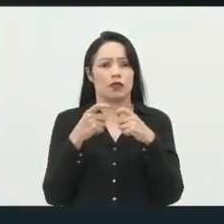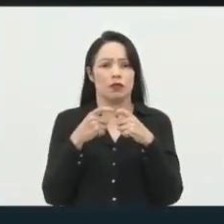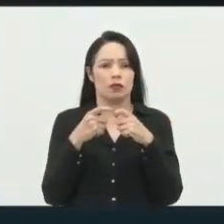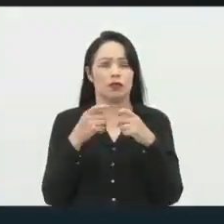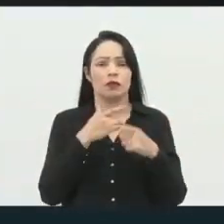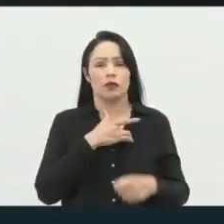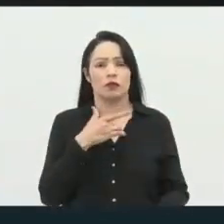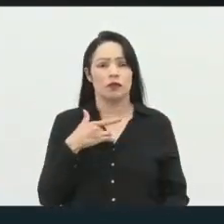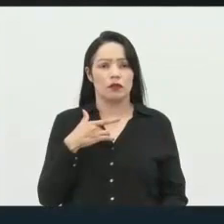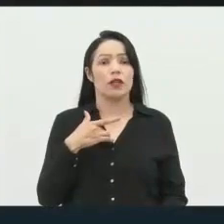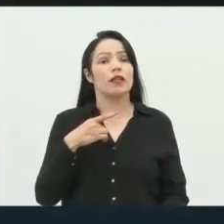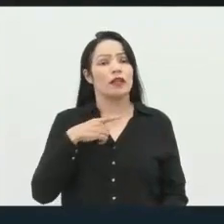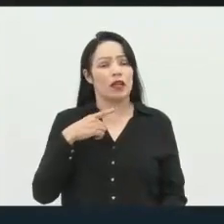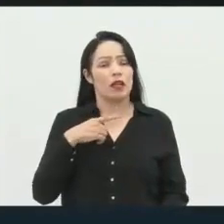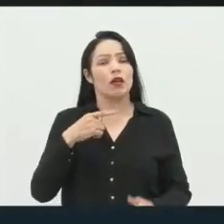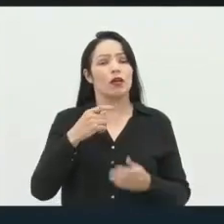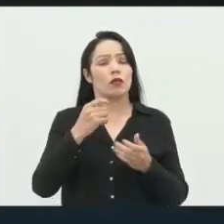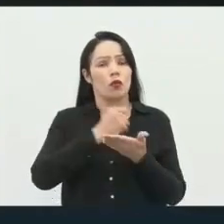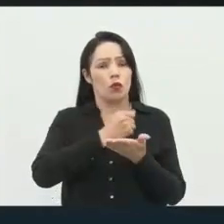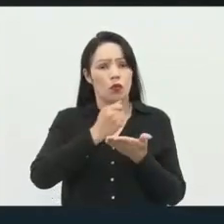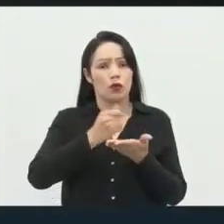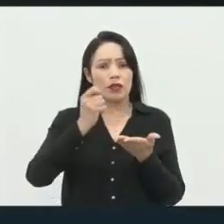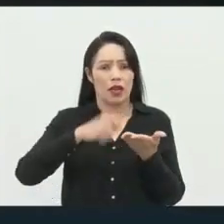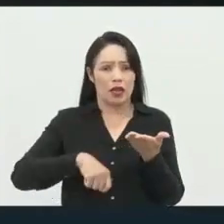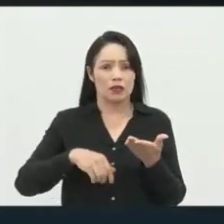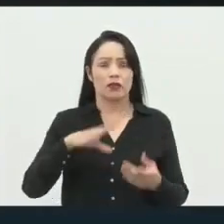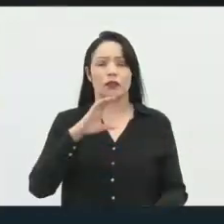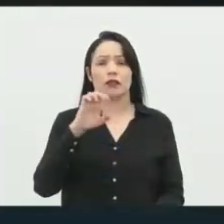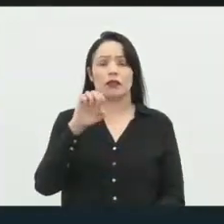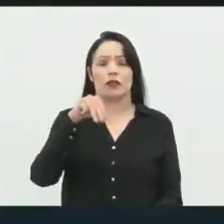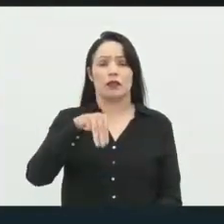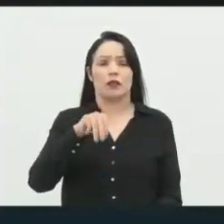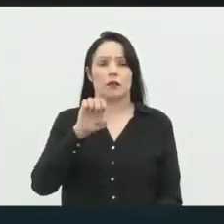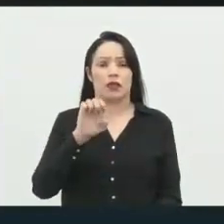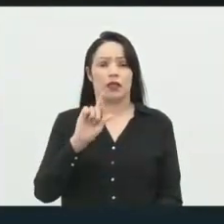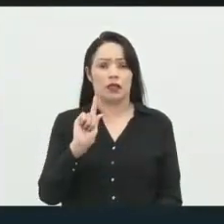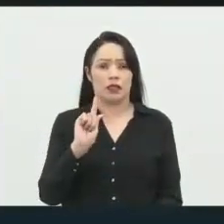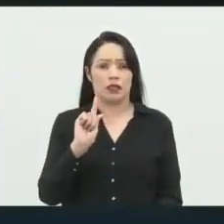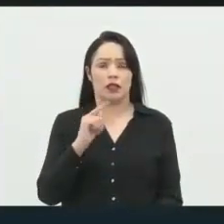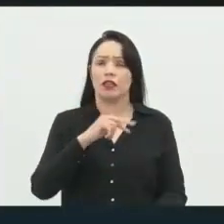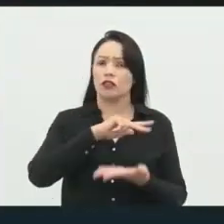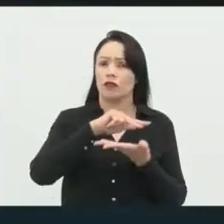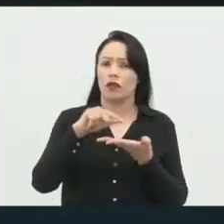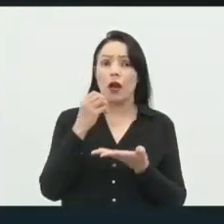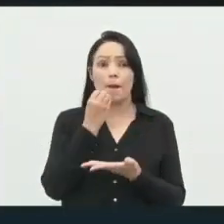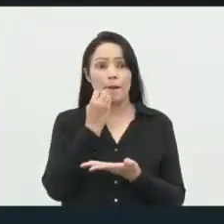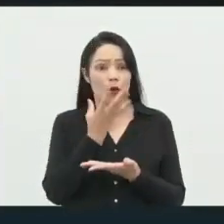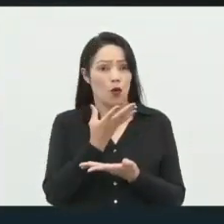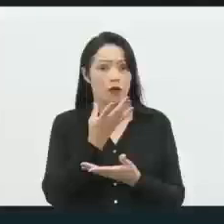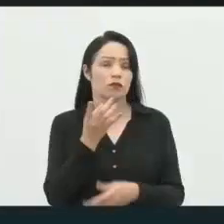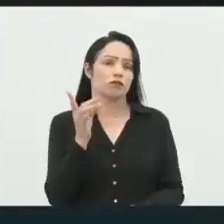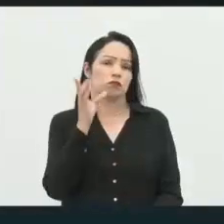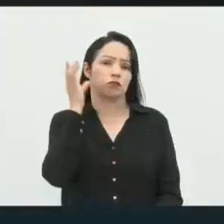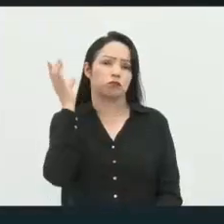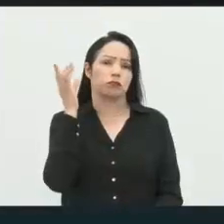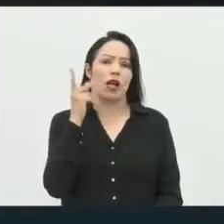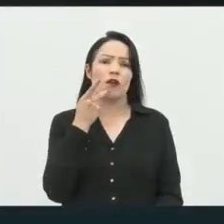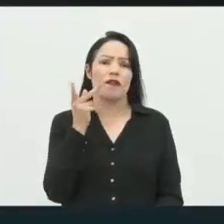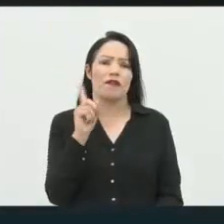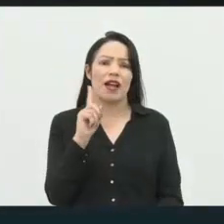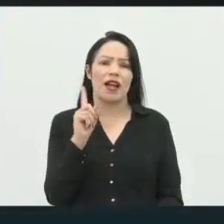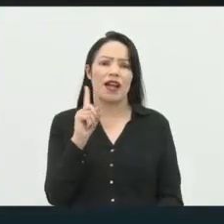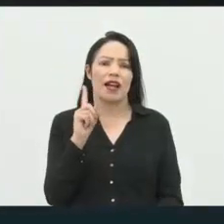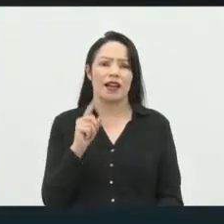contratados no cemegs coisas boas ninguém fala do governo do prefeito Gut